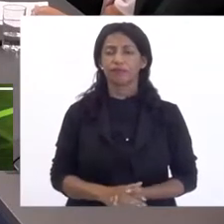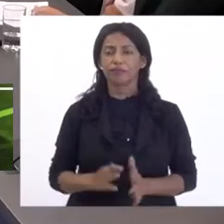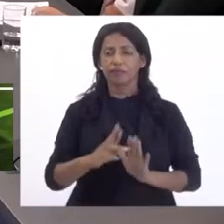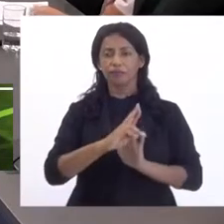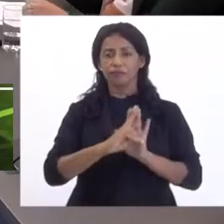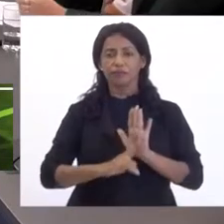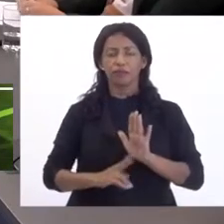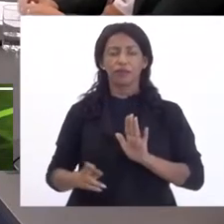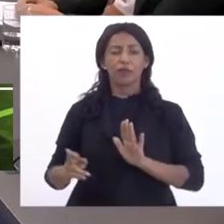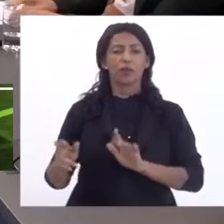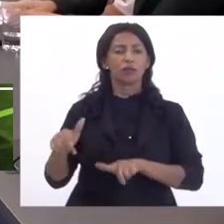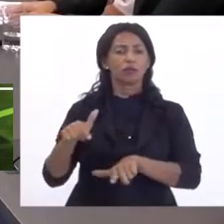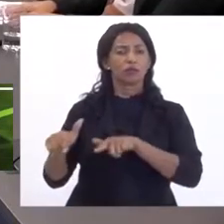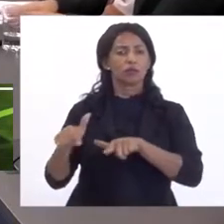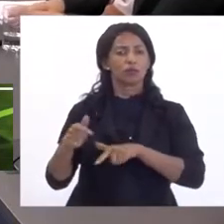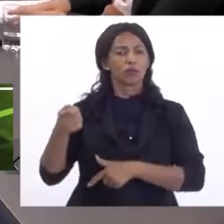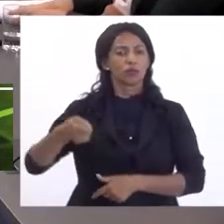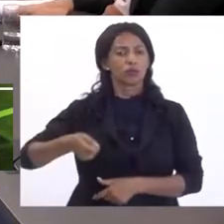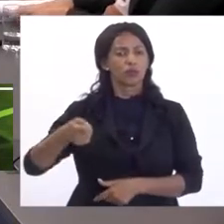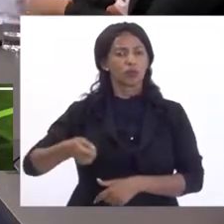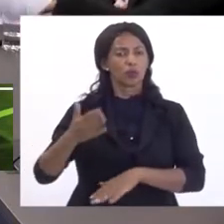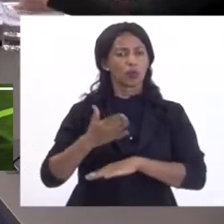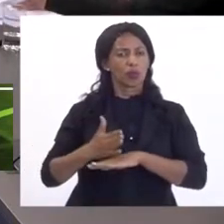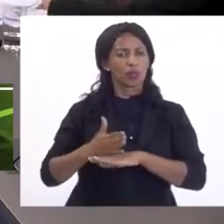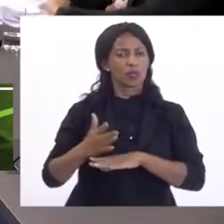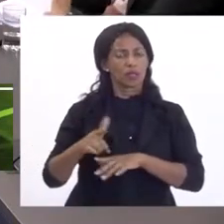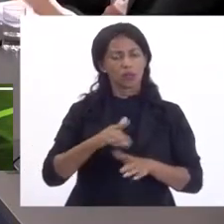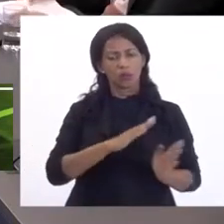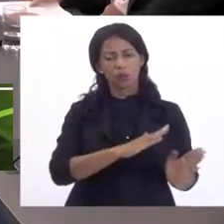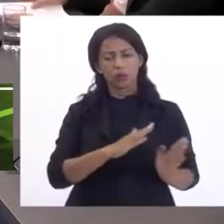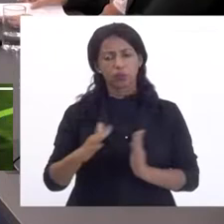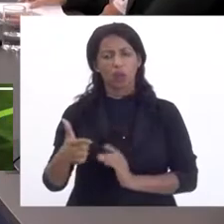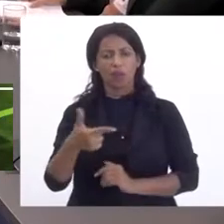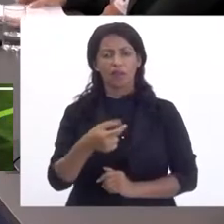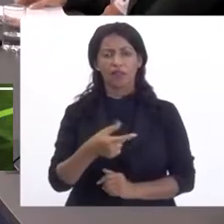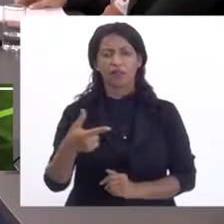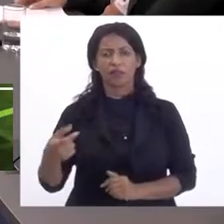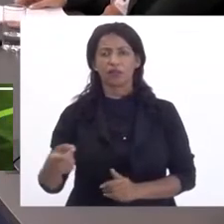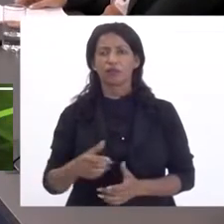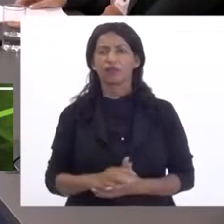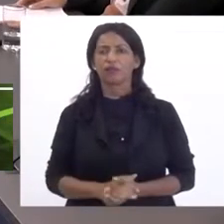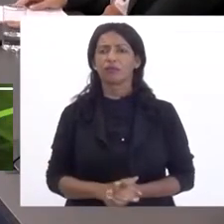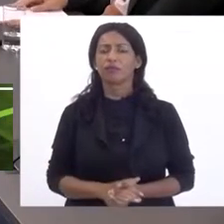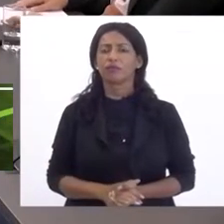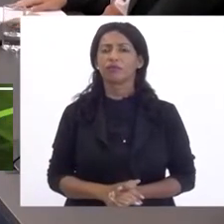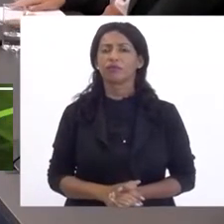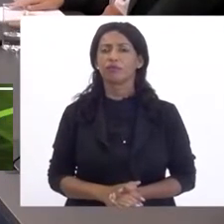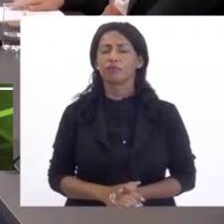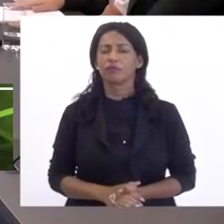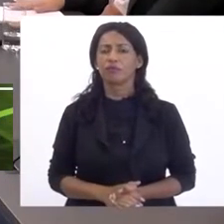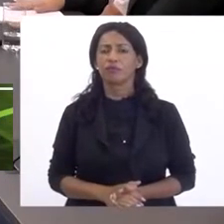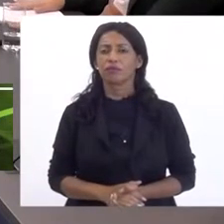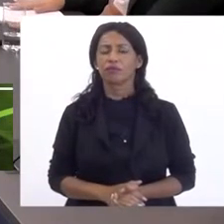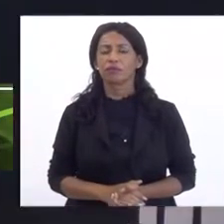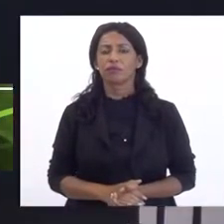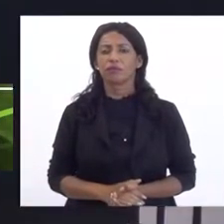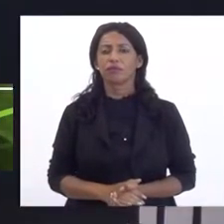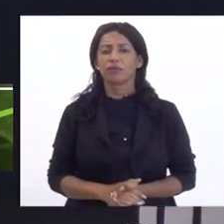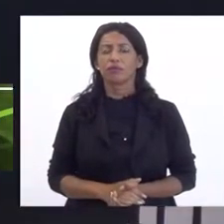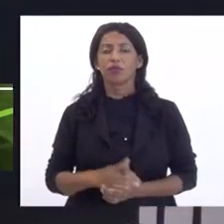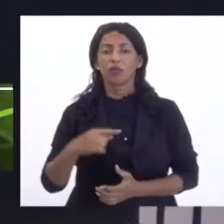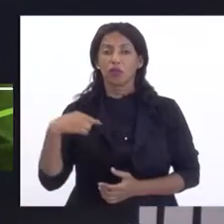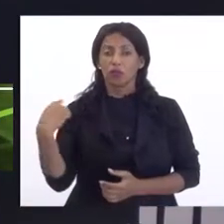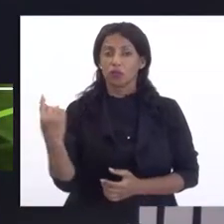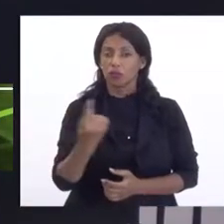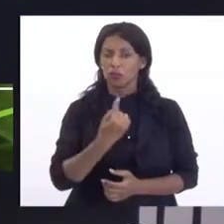das atividades do Tribunal durante o exercício 2020. Senhor Marcelo? Nós vamos discutir, senhor presidente, contrapor